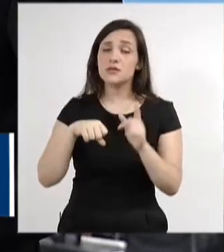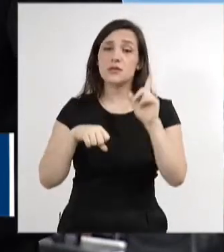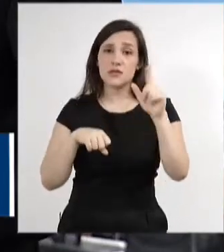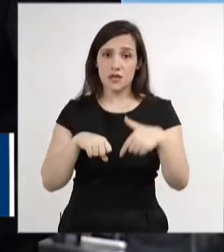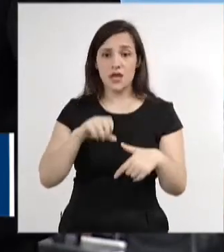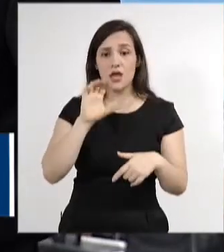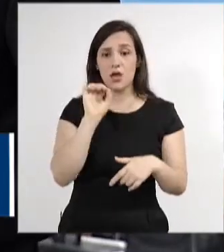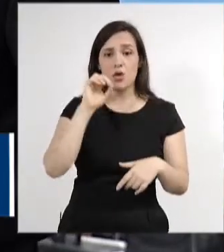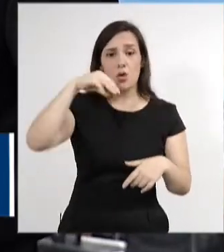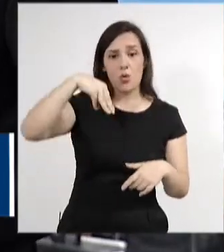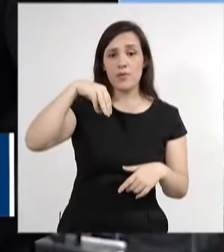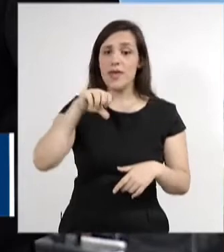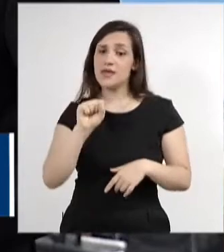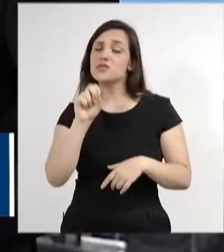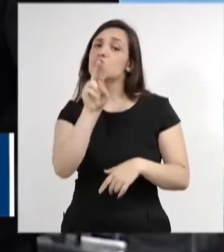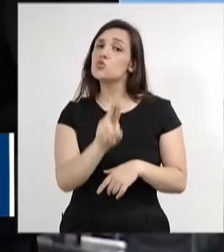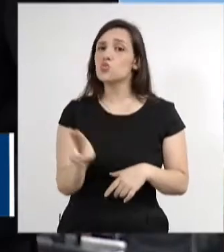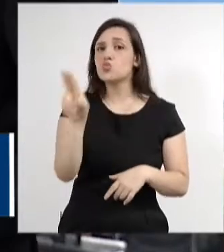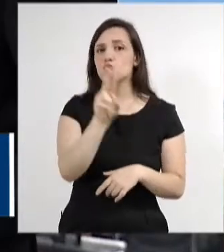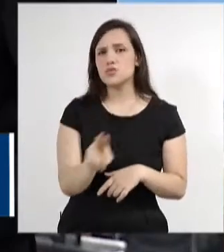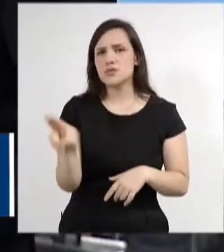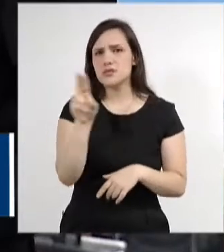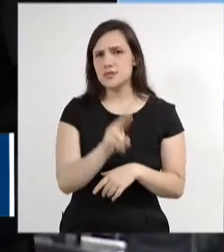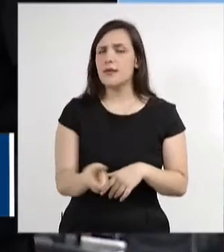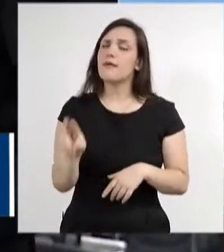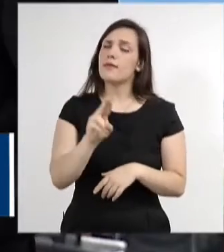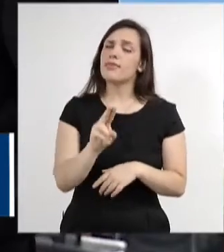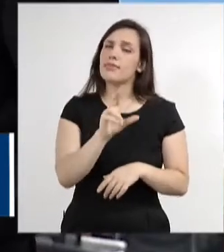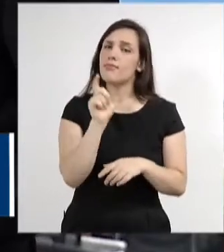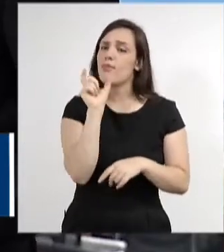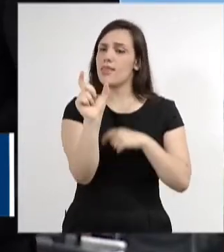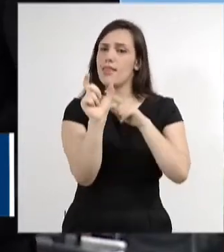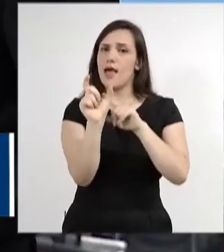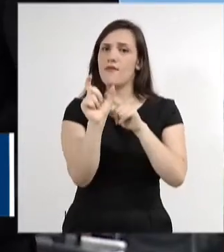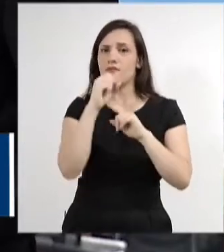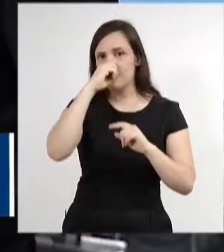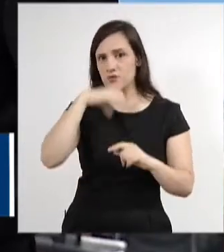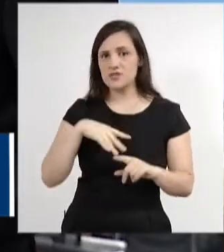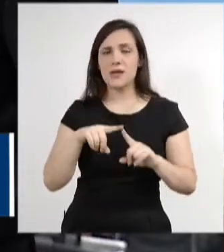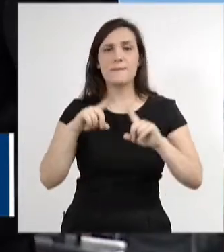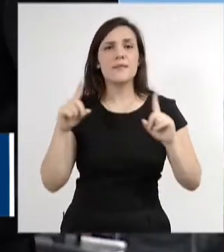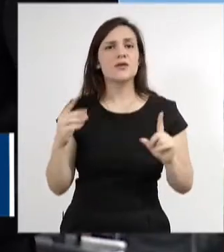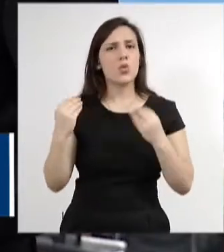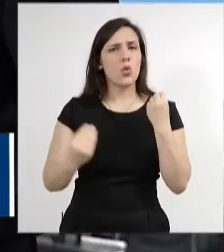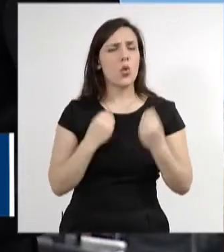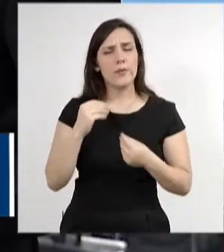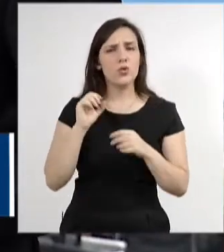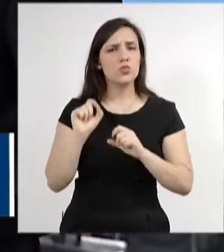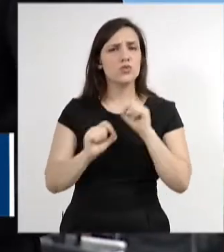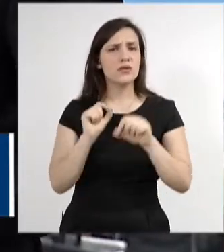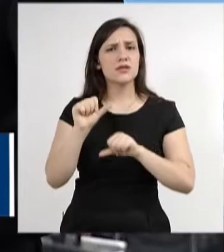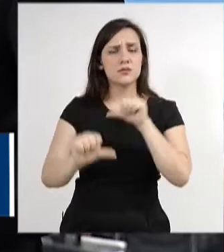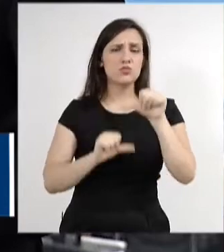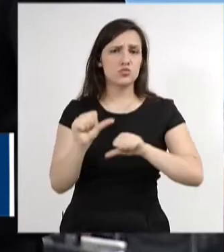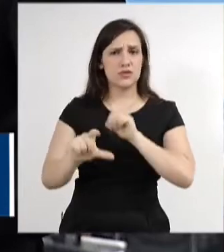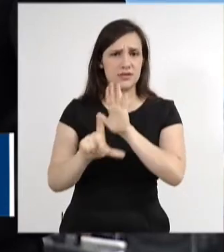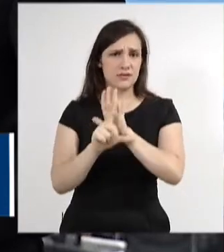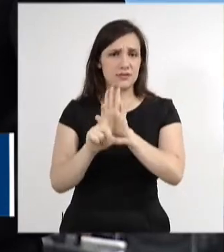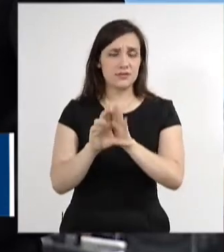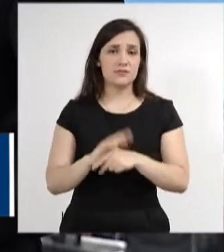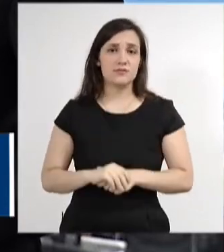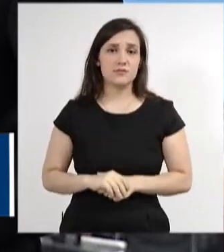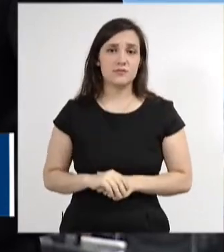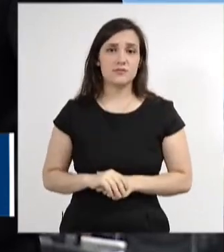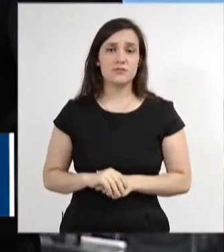Organização Mundial de Saúde. O que muda nesse projeto com relação à emenda que foi apresentada? São